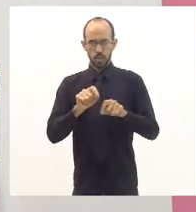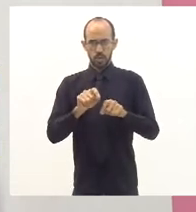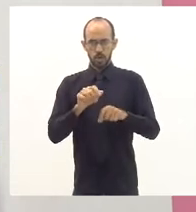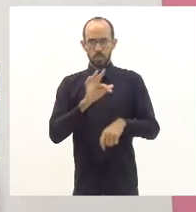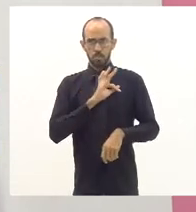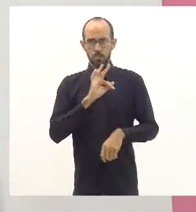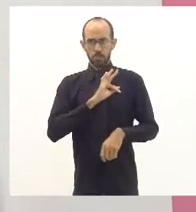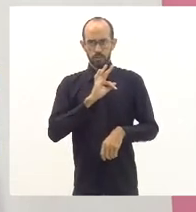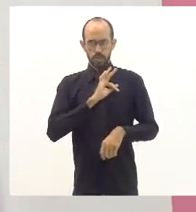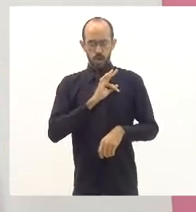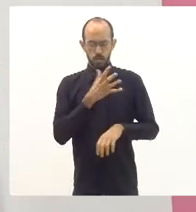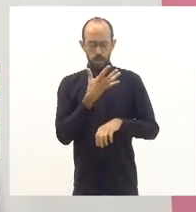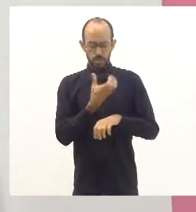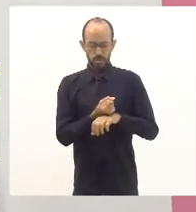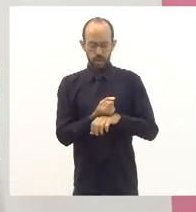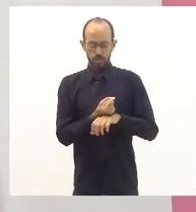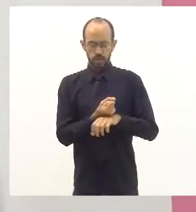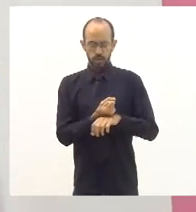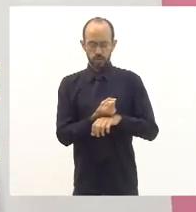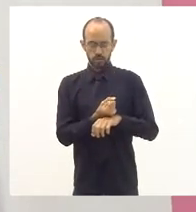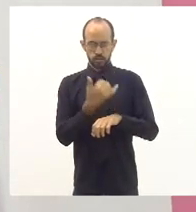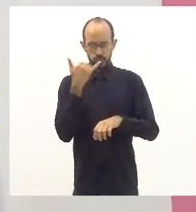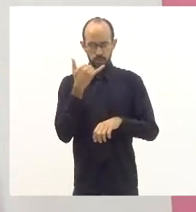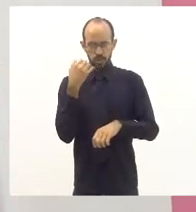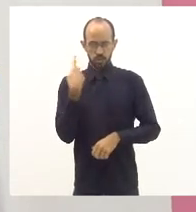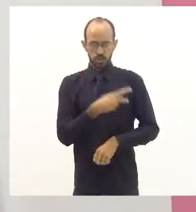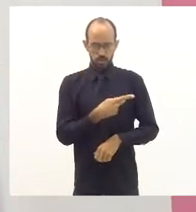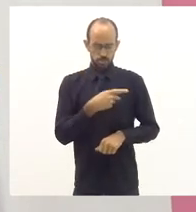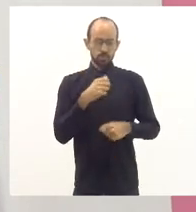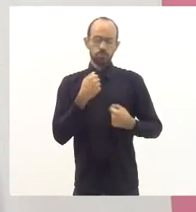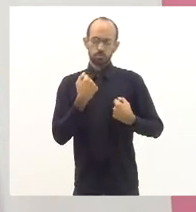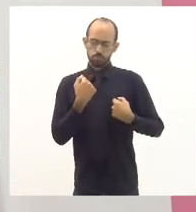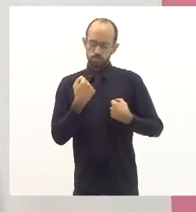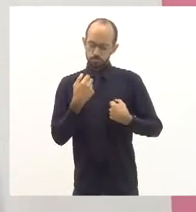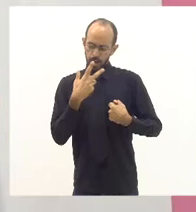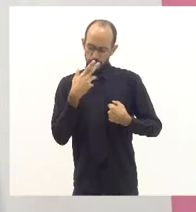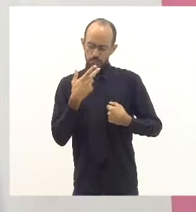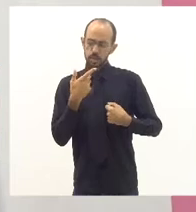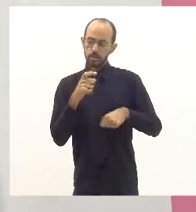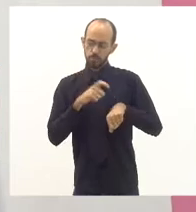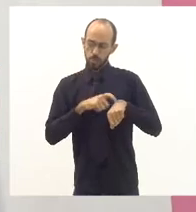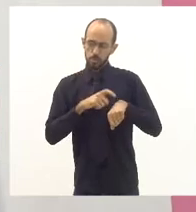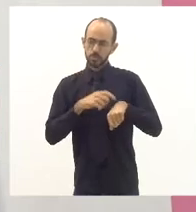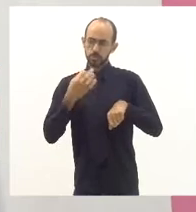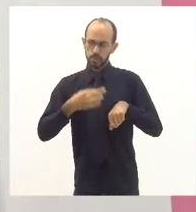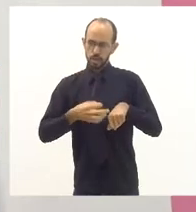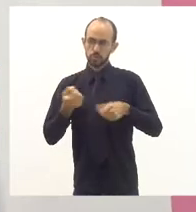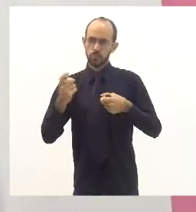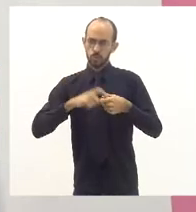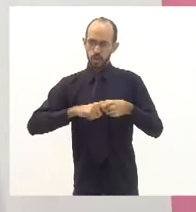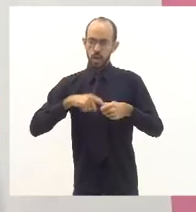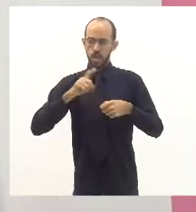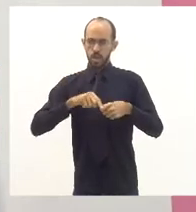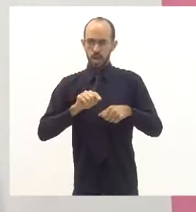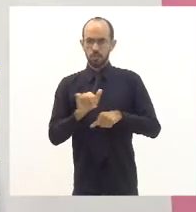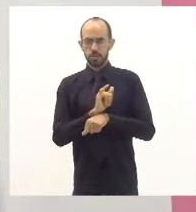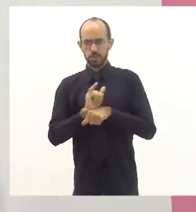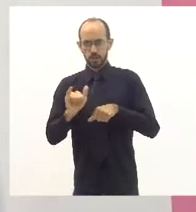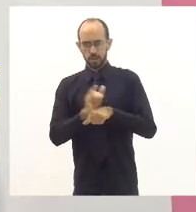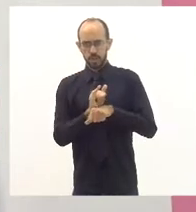baixava no seu celular, e aí eu acho que a gente está na hora de revisitar isso, né? É um instrumento moderno, e